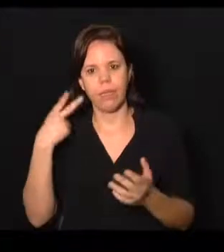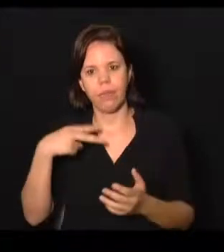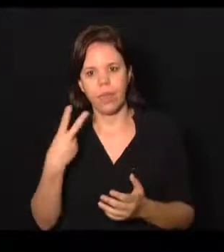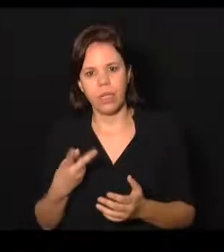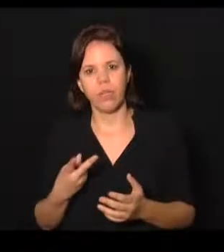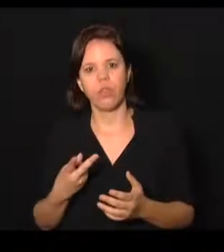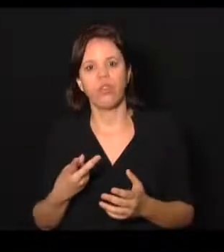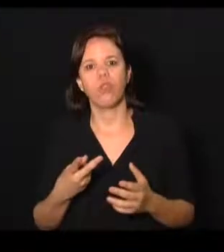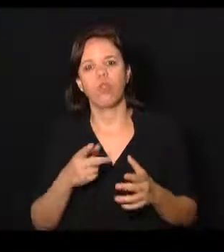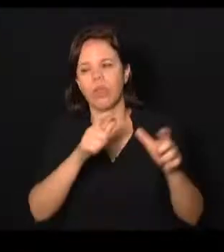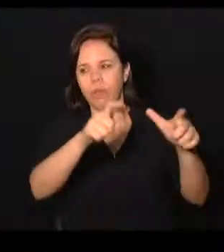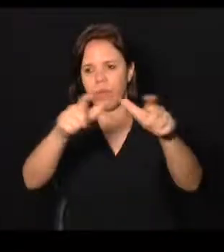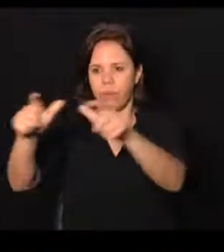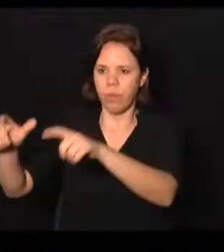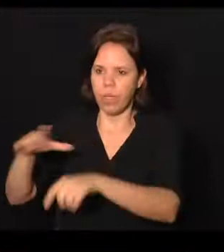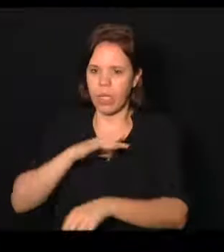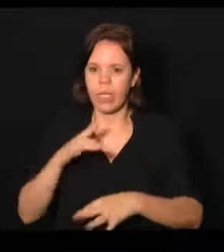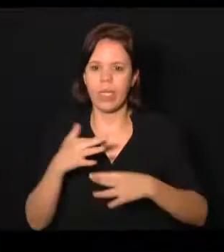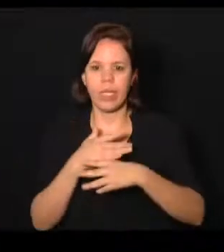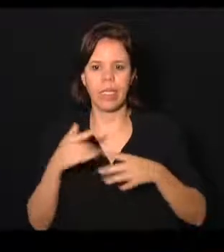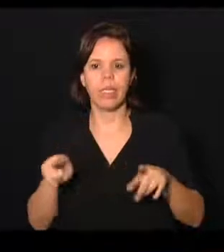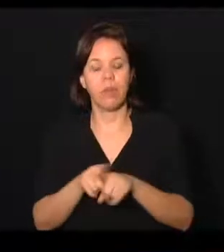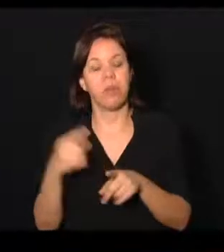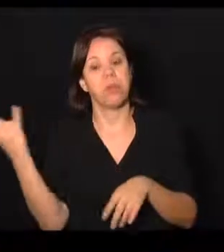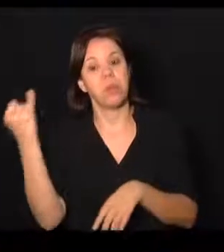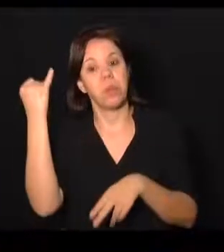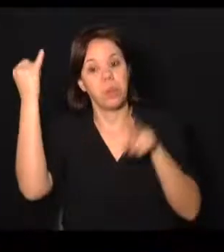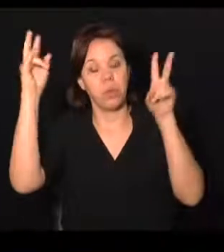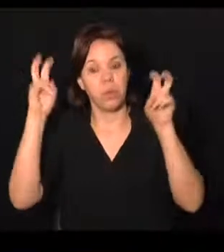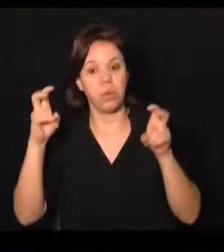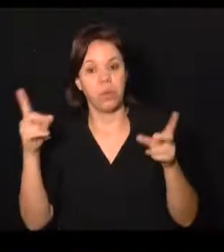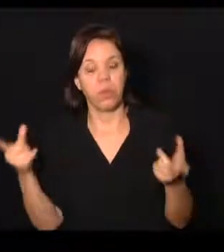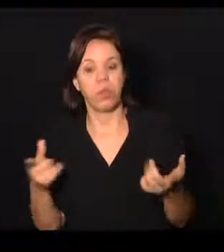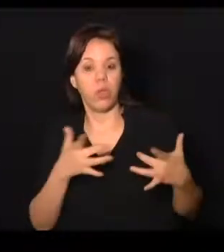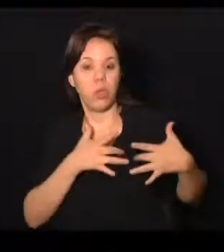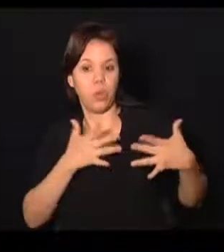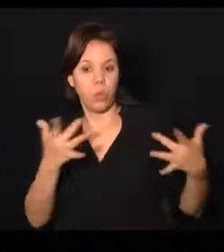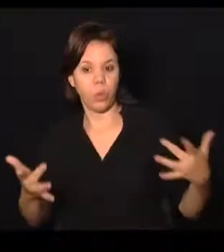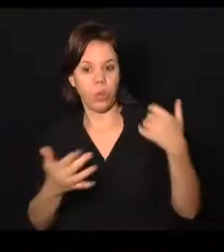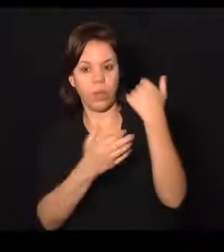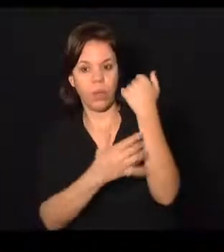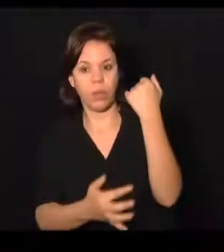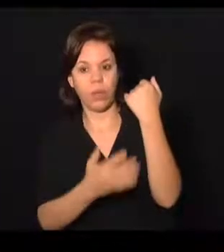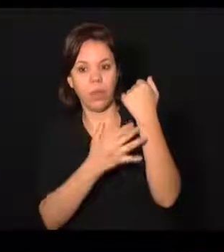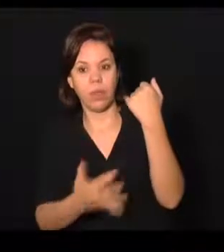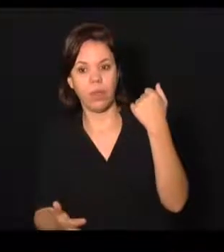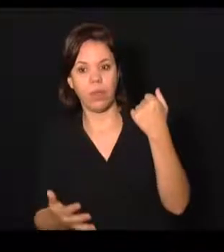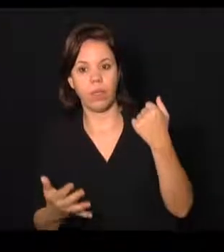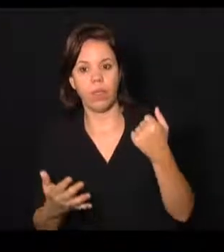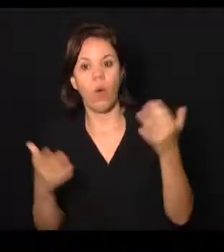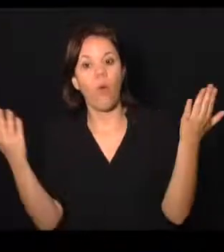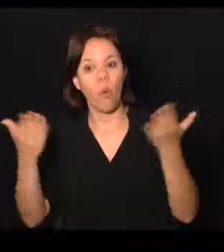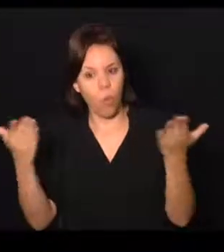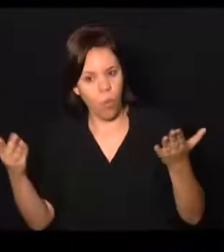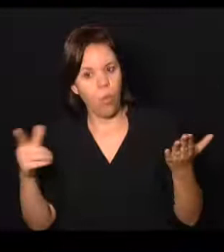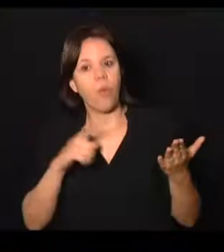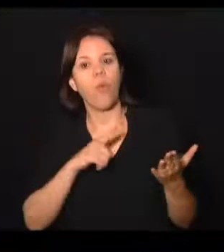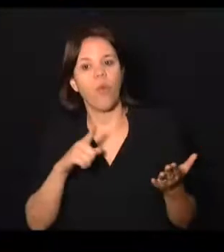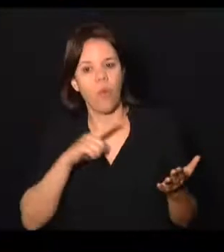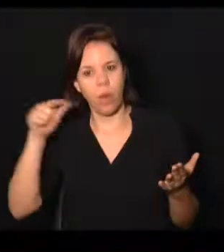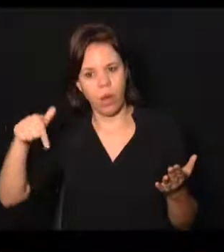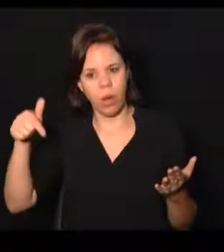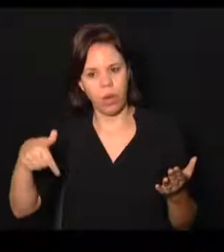vereador, sobre a importância da doação de sangue. Hoje nós temos aqui